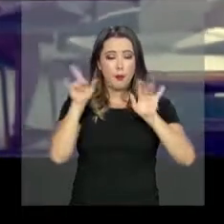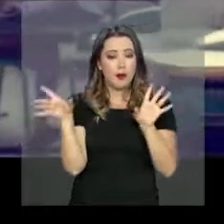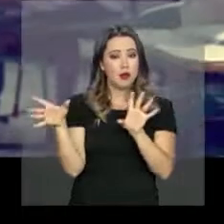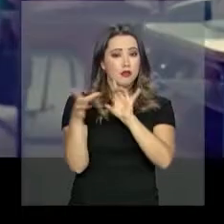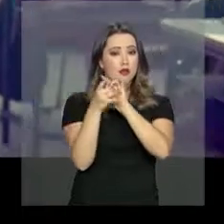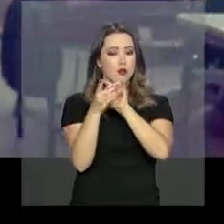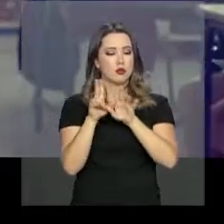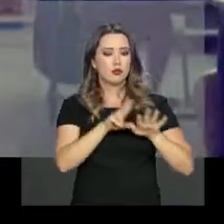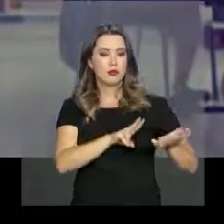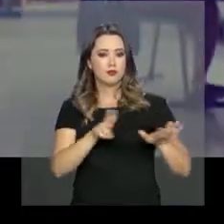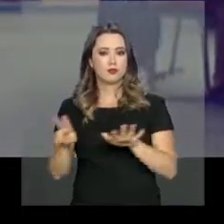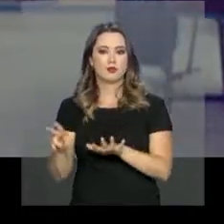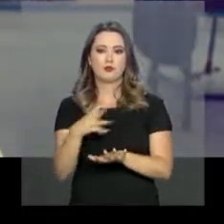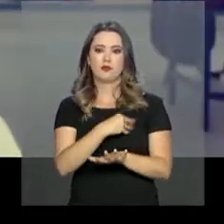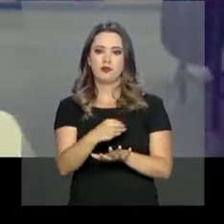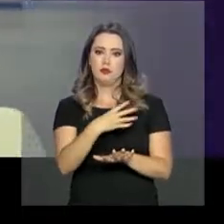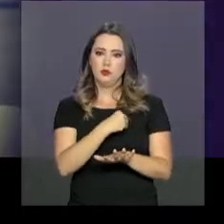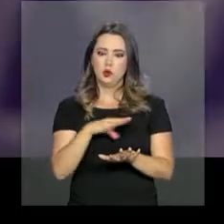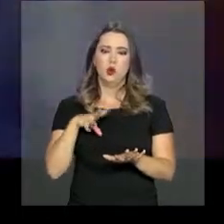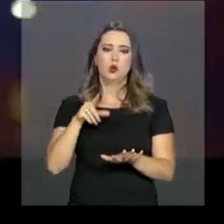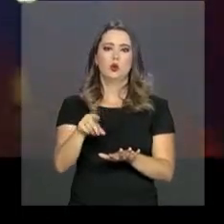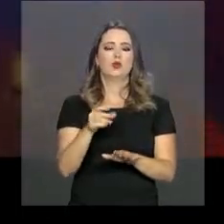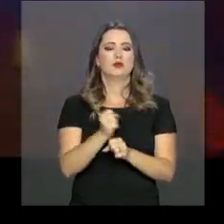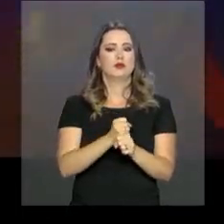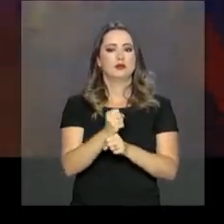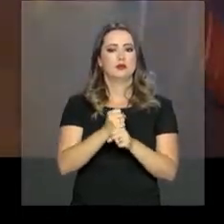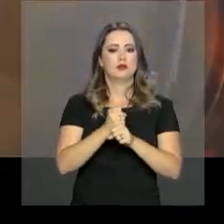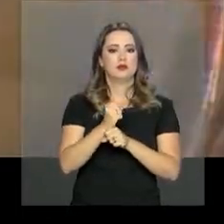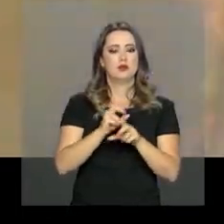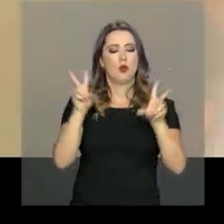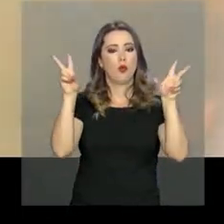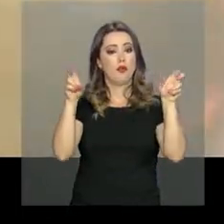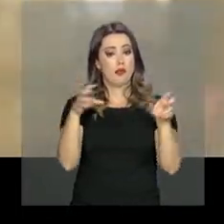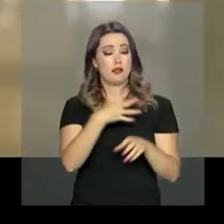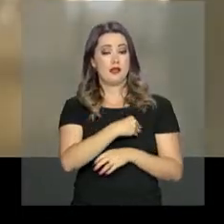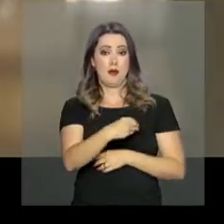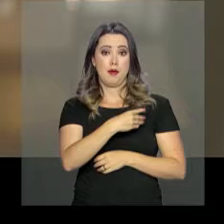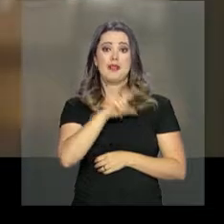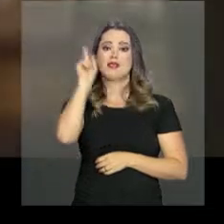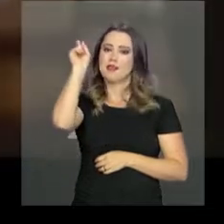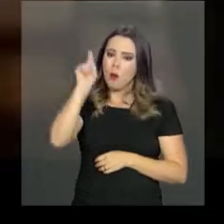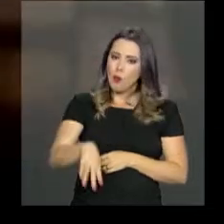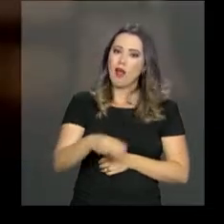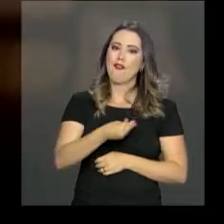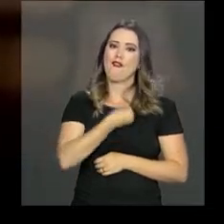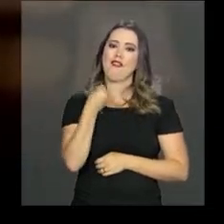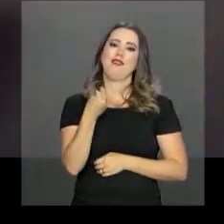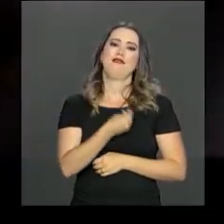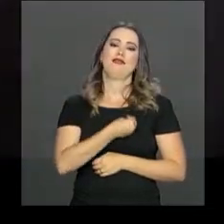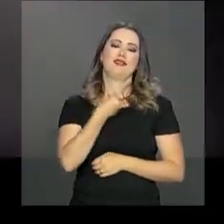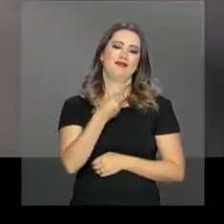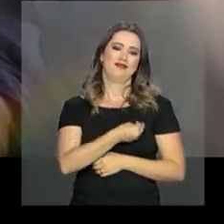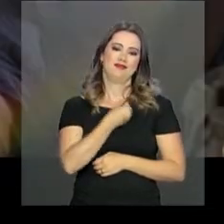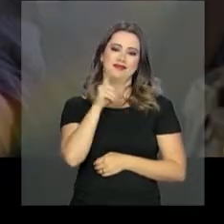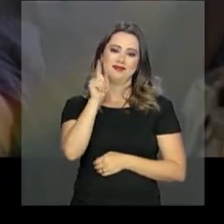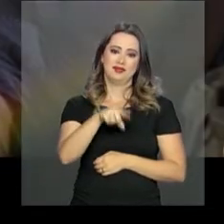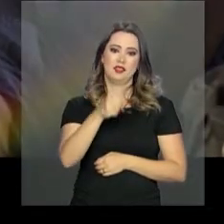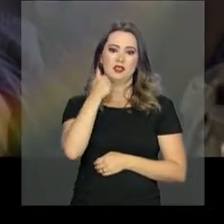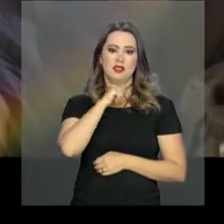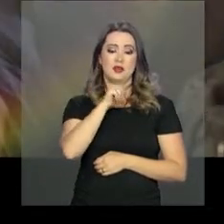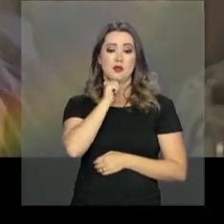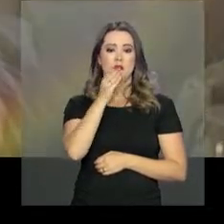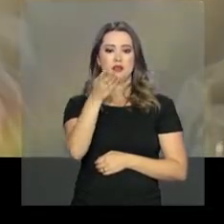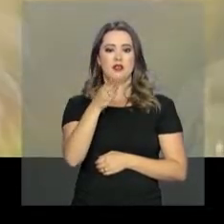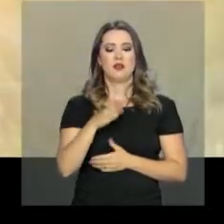da amamentação comemorada todos os anos com a frase a amamentação é vida a campanha tem como madrinha a atriz